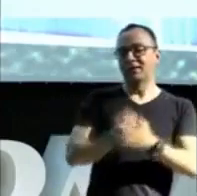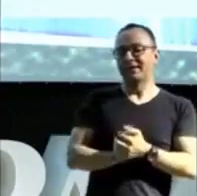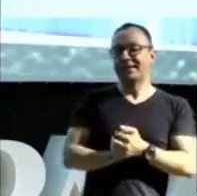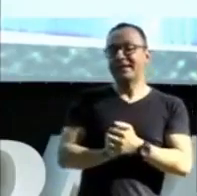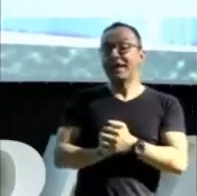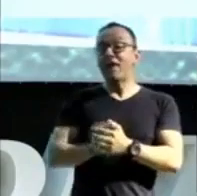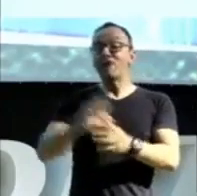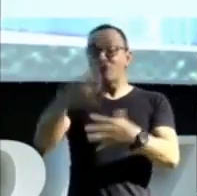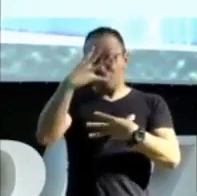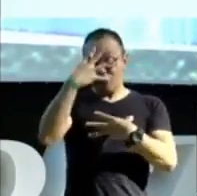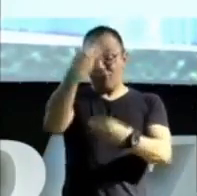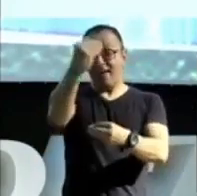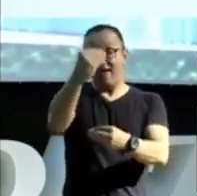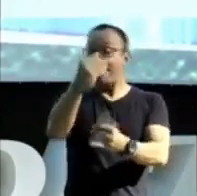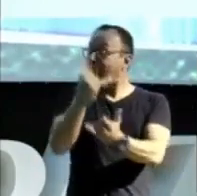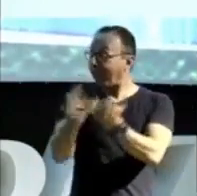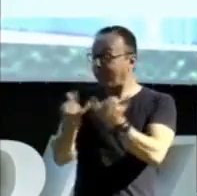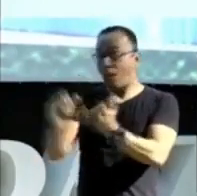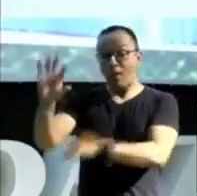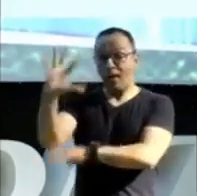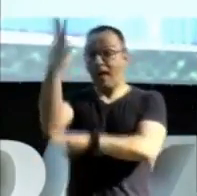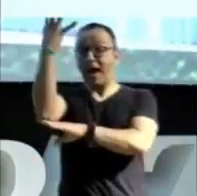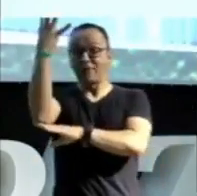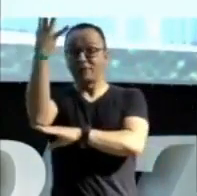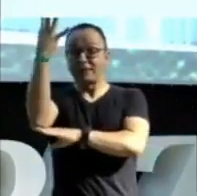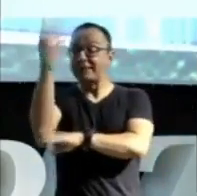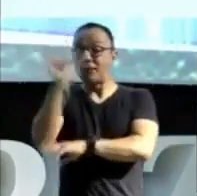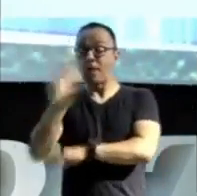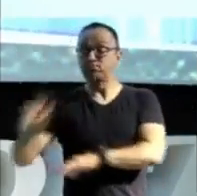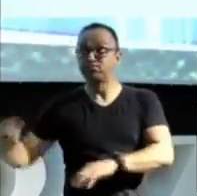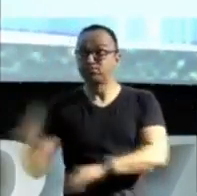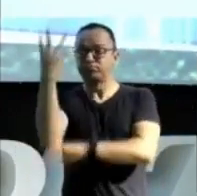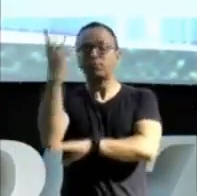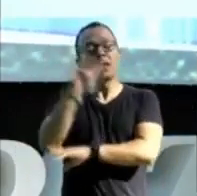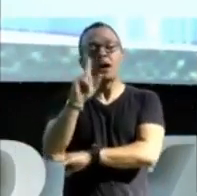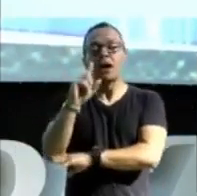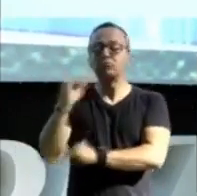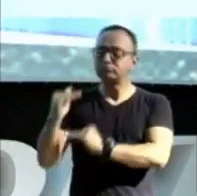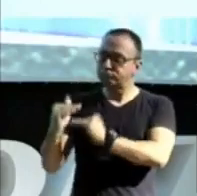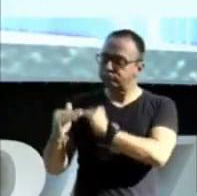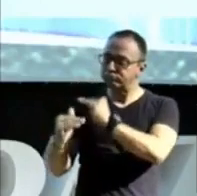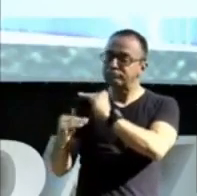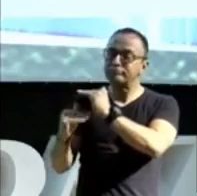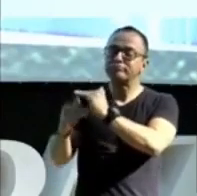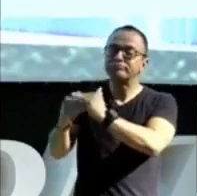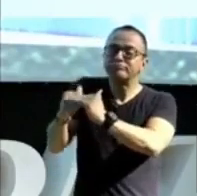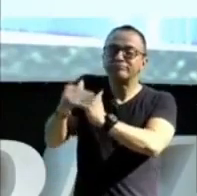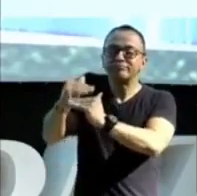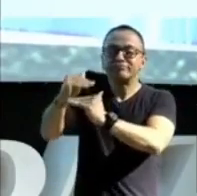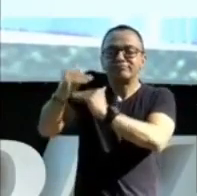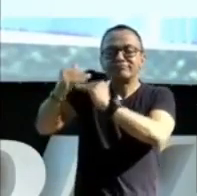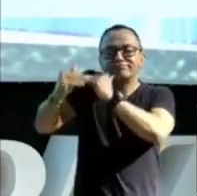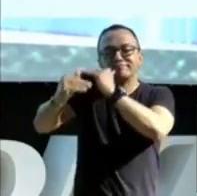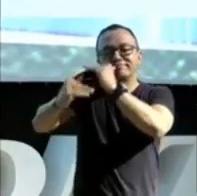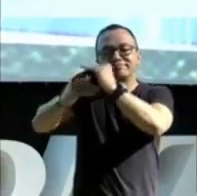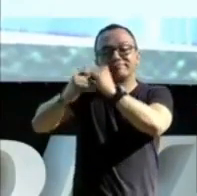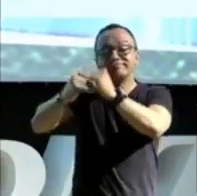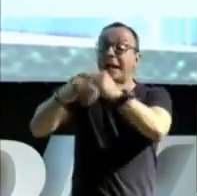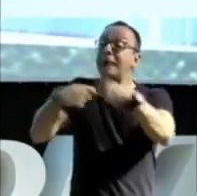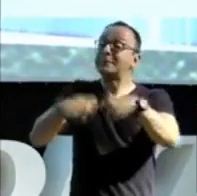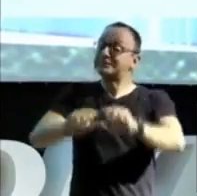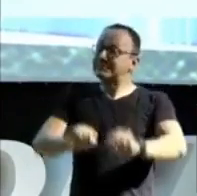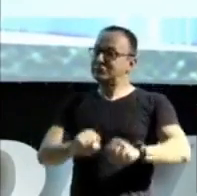constrói, mas não é serviço de menor esforço. Não é assim: Deus me dê